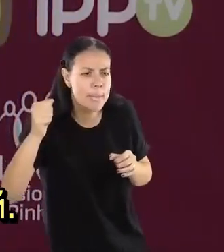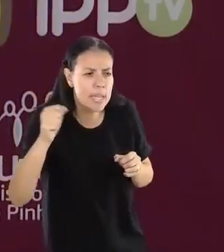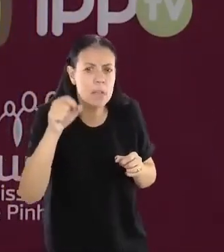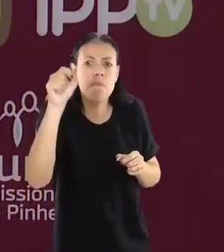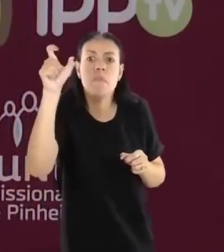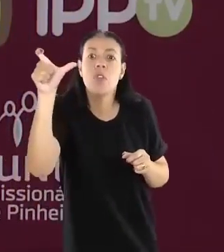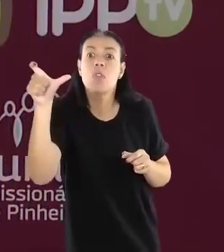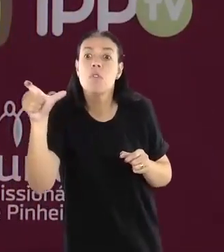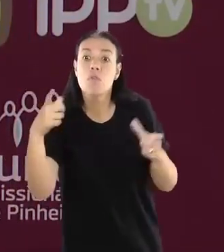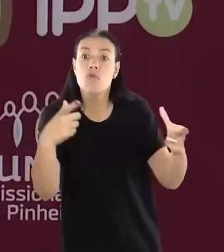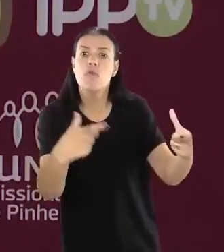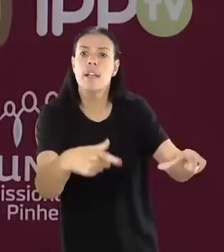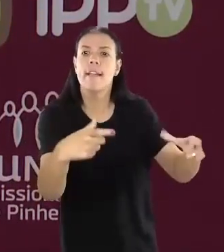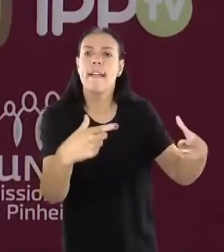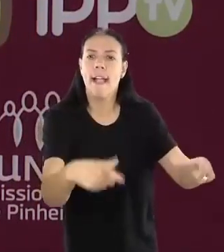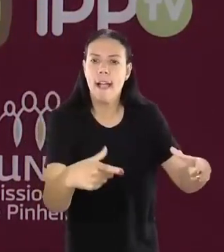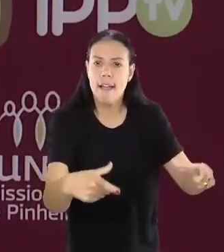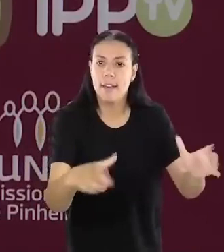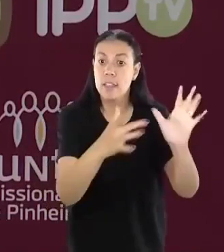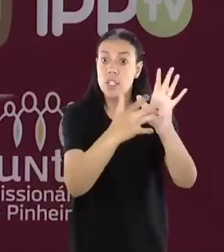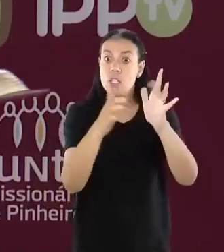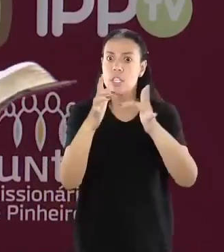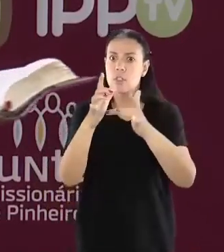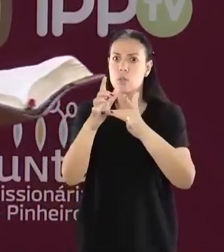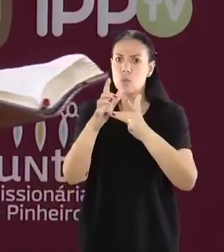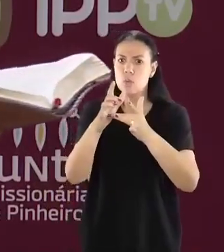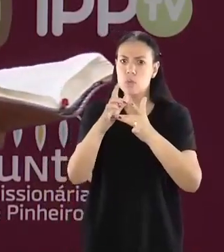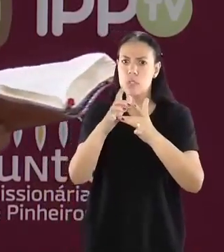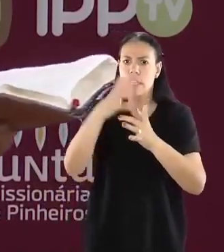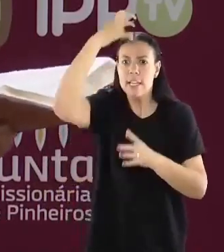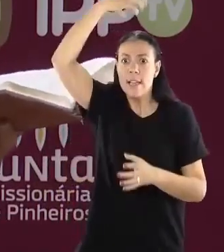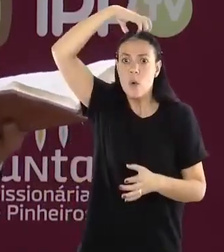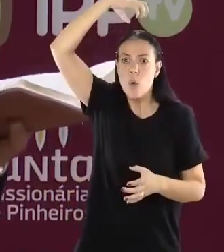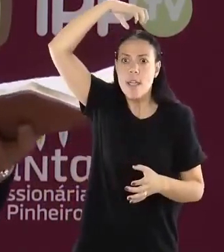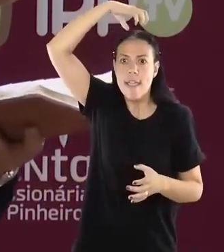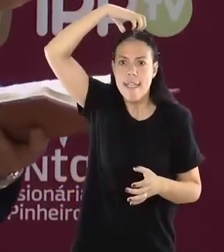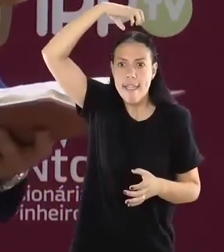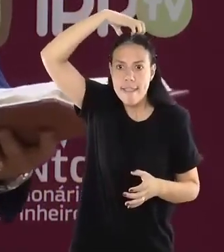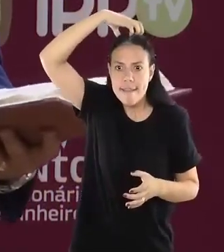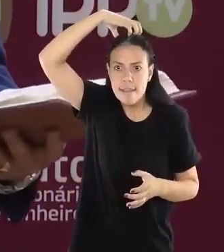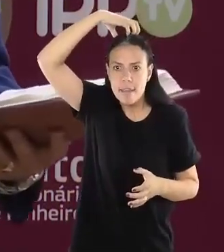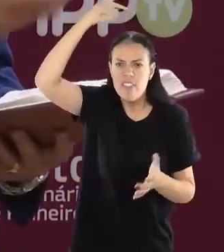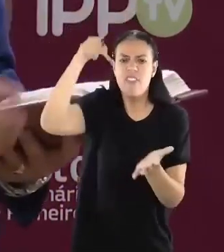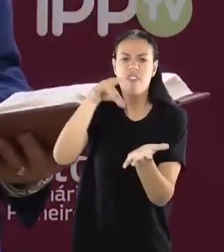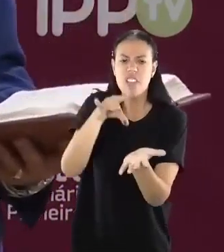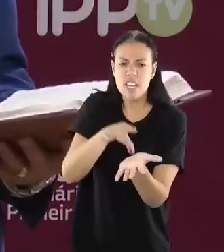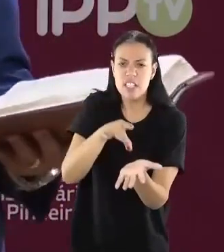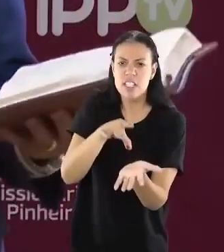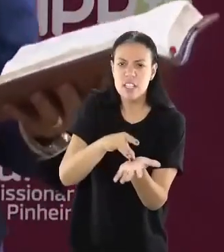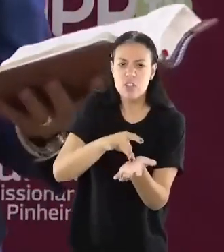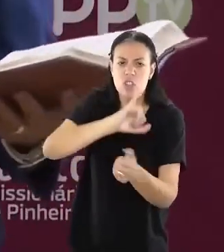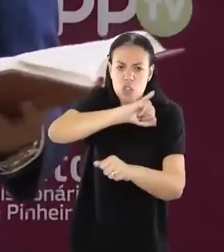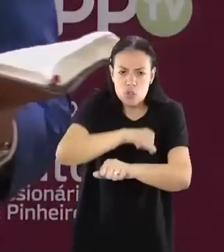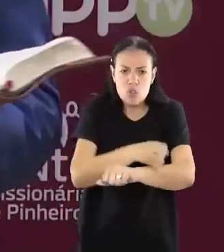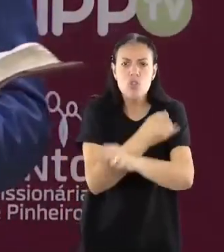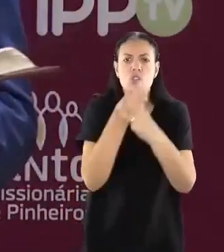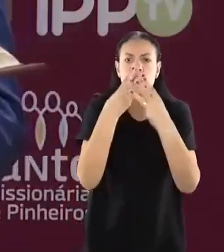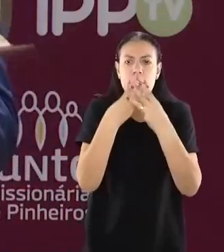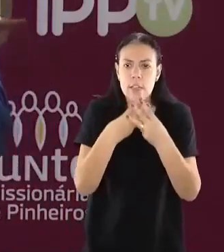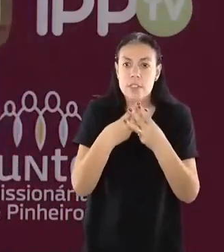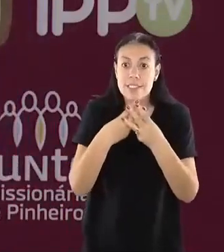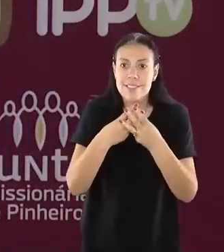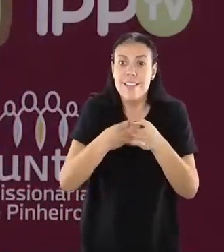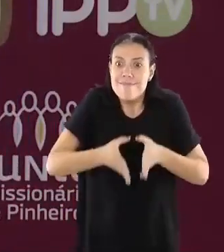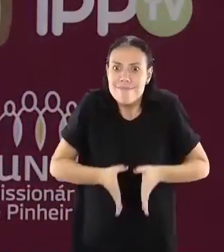nascer. E ele, com astúcia, envia os magos para verificarem com